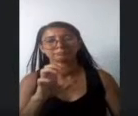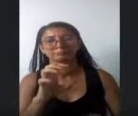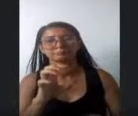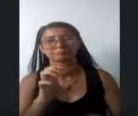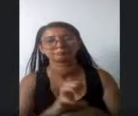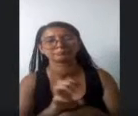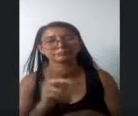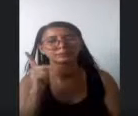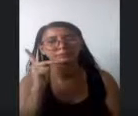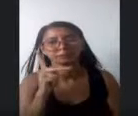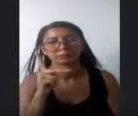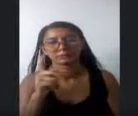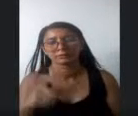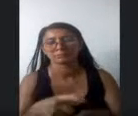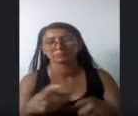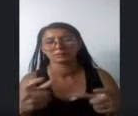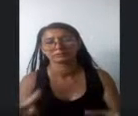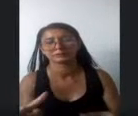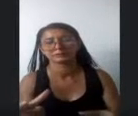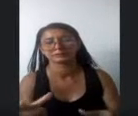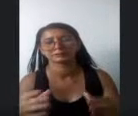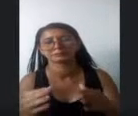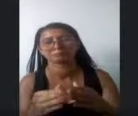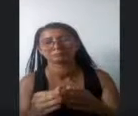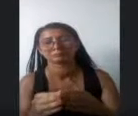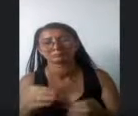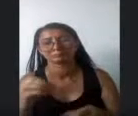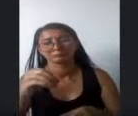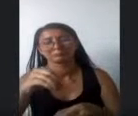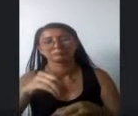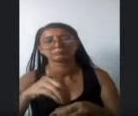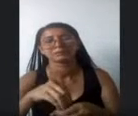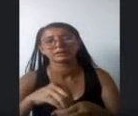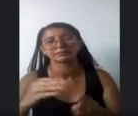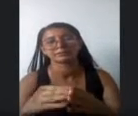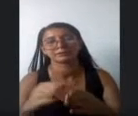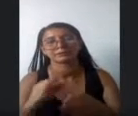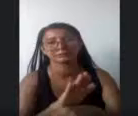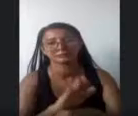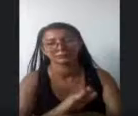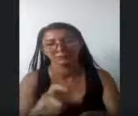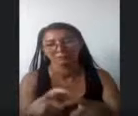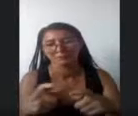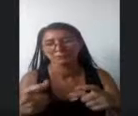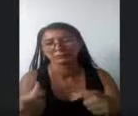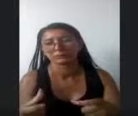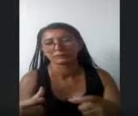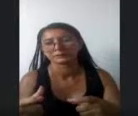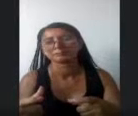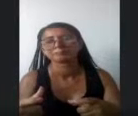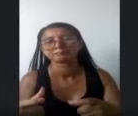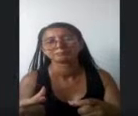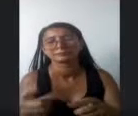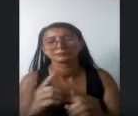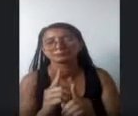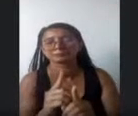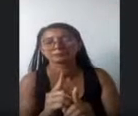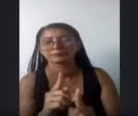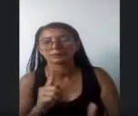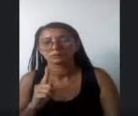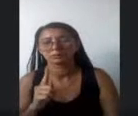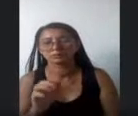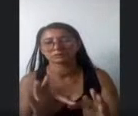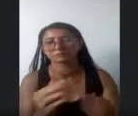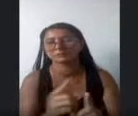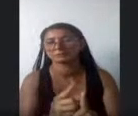moram em casas de apoio, passam a semana longe da família, e no contexto do trabalho, o dia trabalhando, e à noite eles